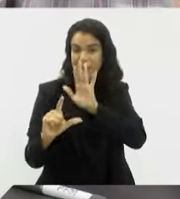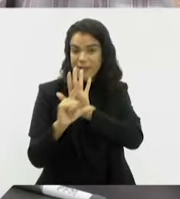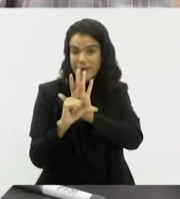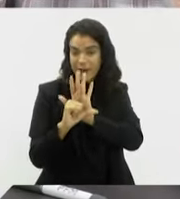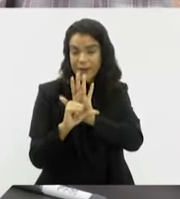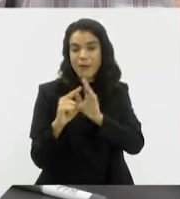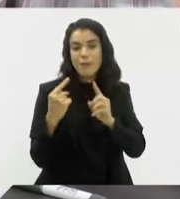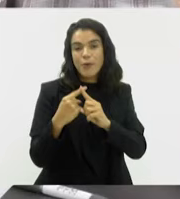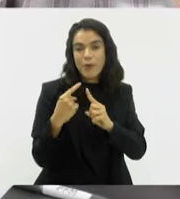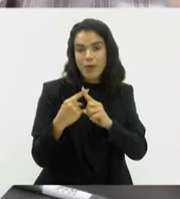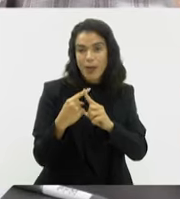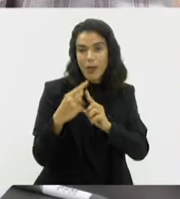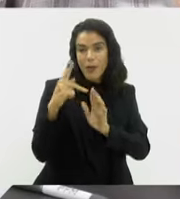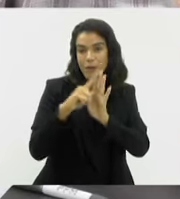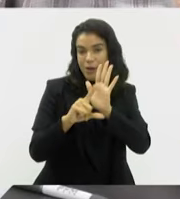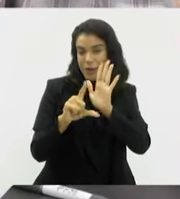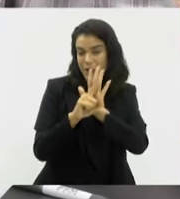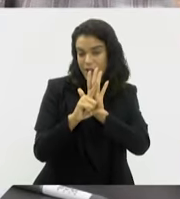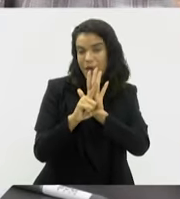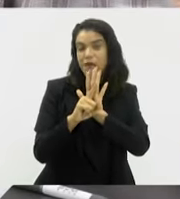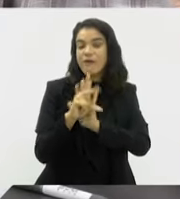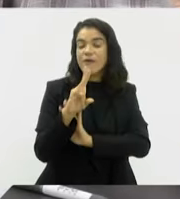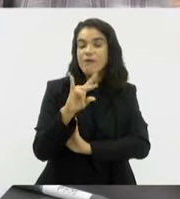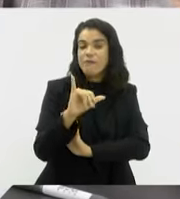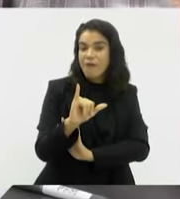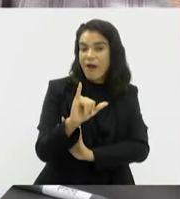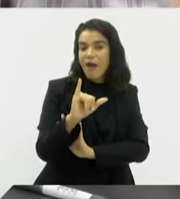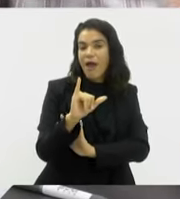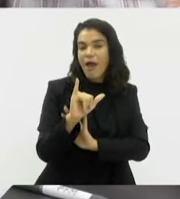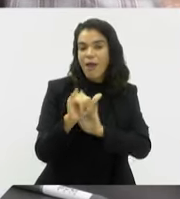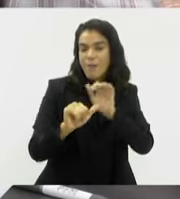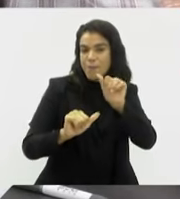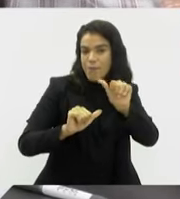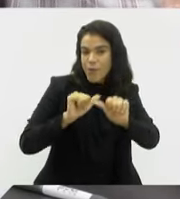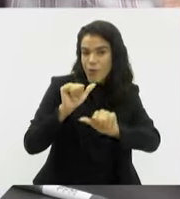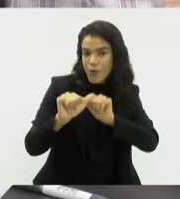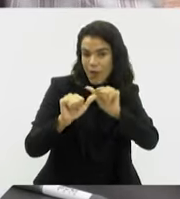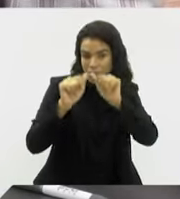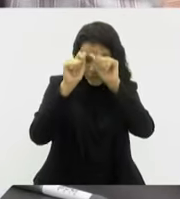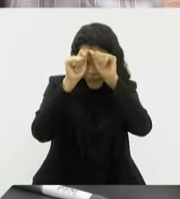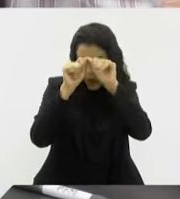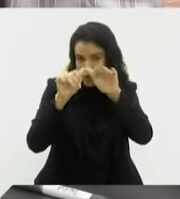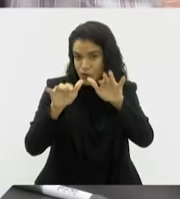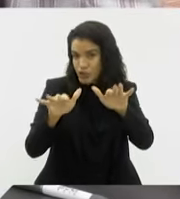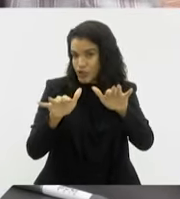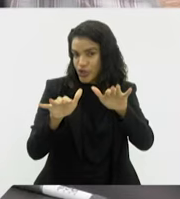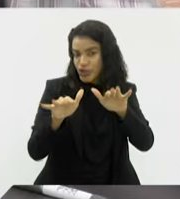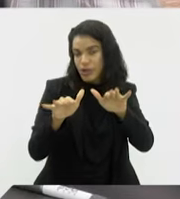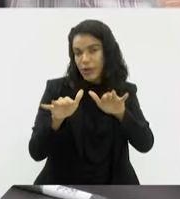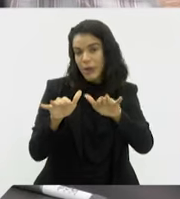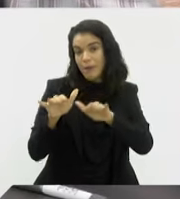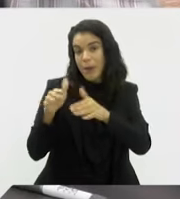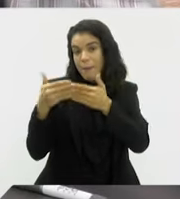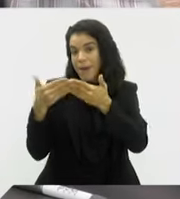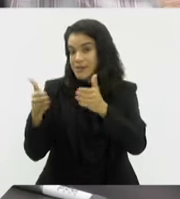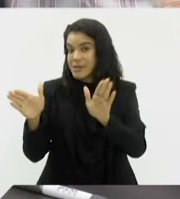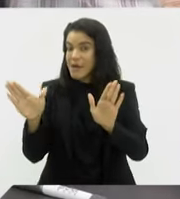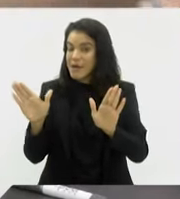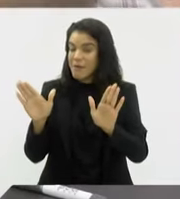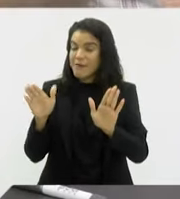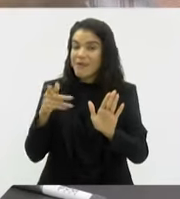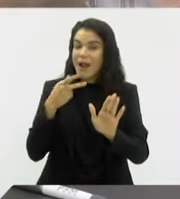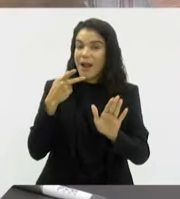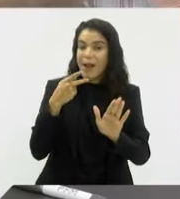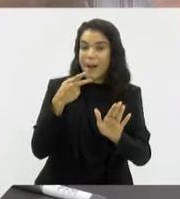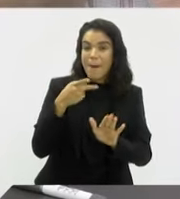fala de alguma coisa e Vossa Excelência vai para outros espectros que não o autista, se bem que o do Delaroli é mais amplo quando fala paz,